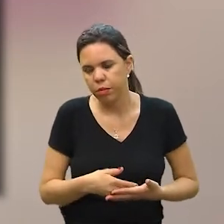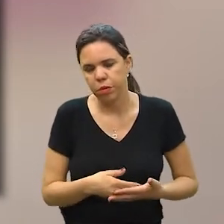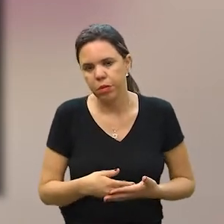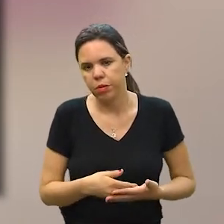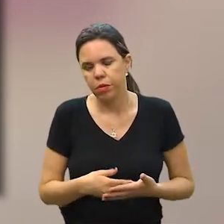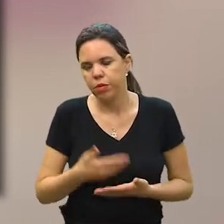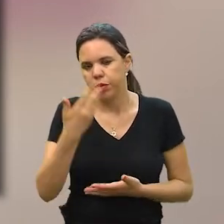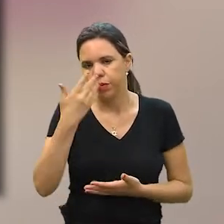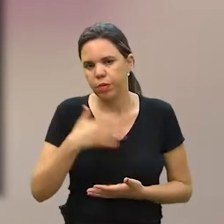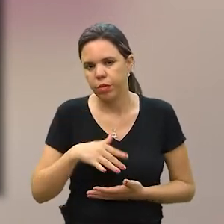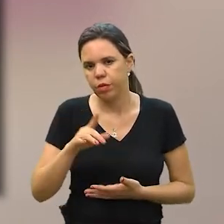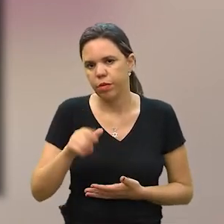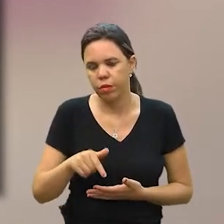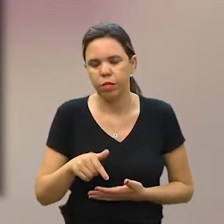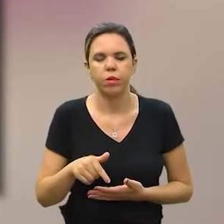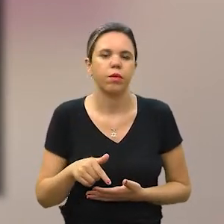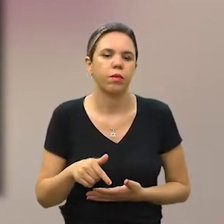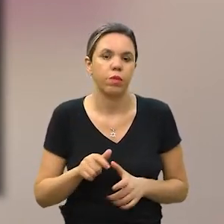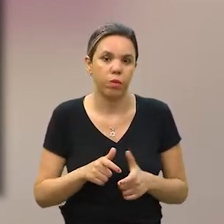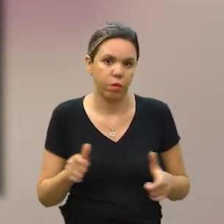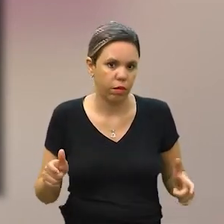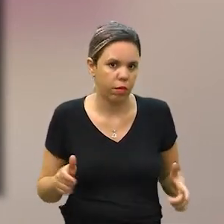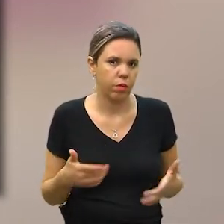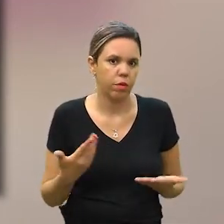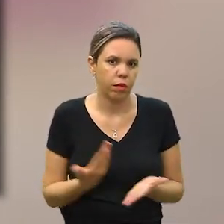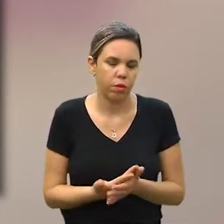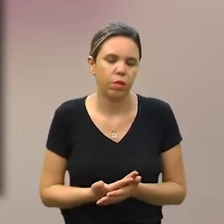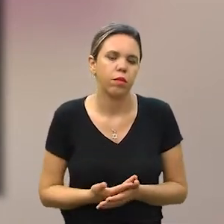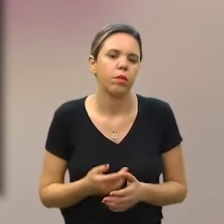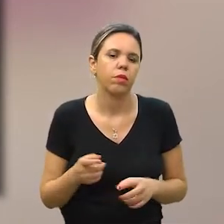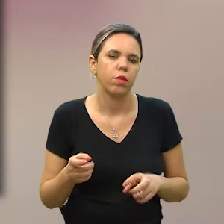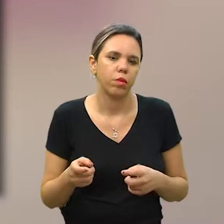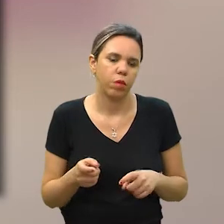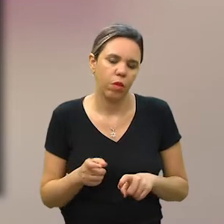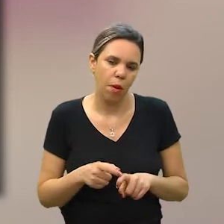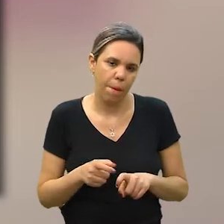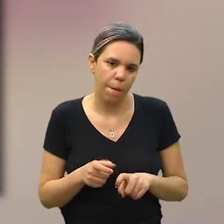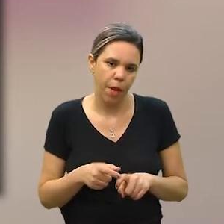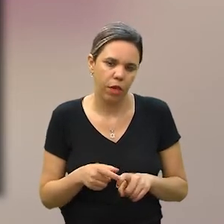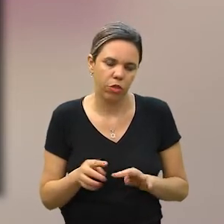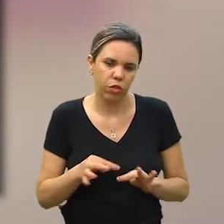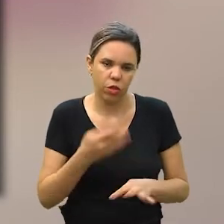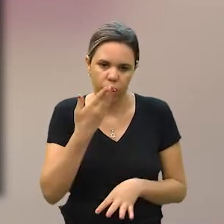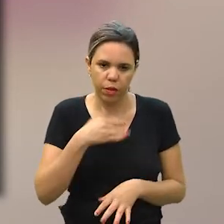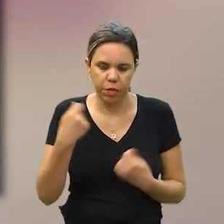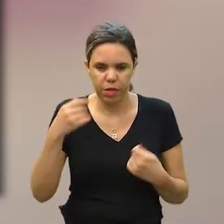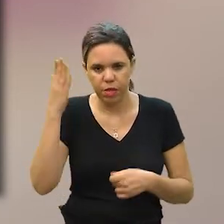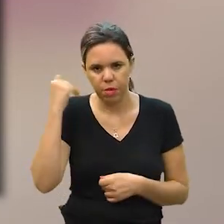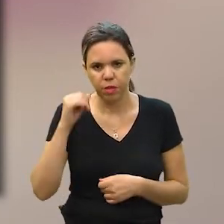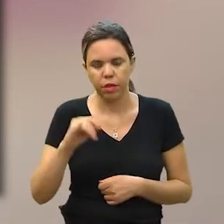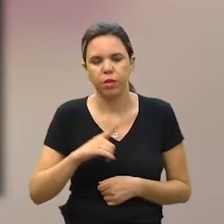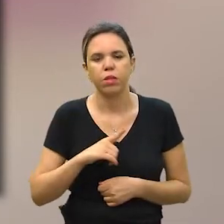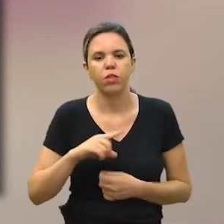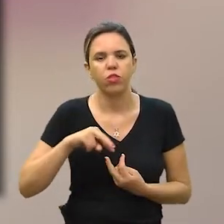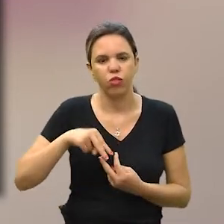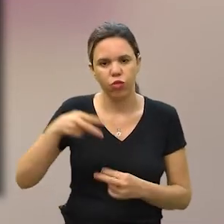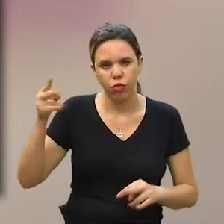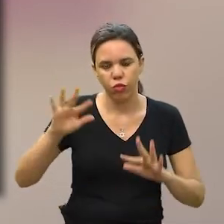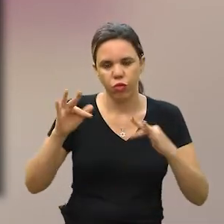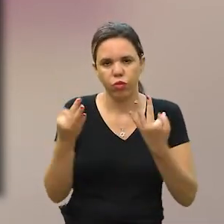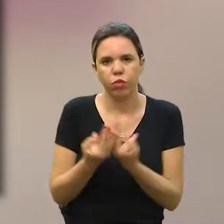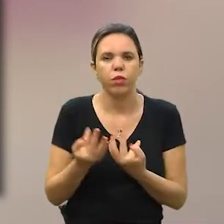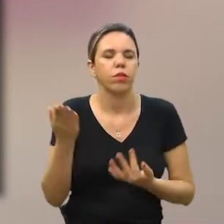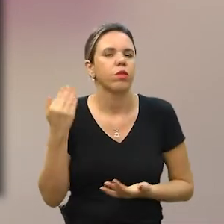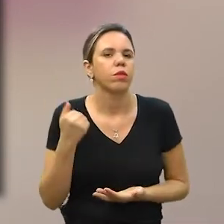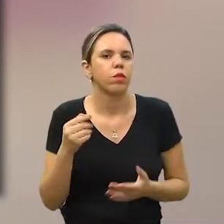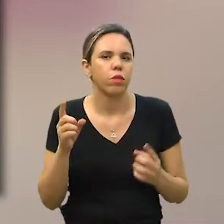caso aí, né, da criança, vai ser muito grande. Então, até o pediatra precisa saber se existe essa genética dos